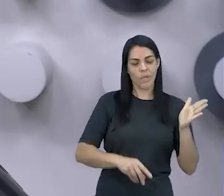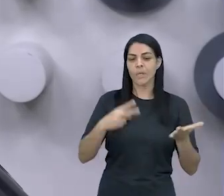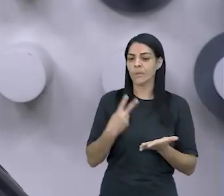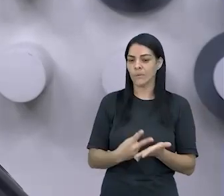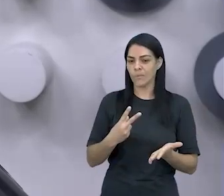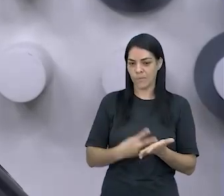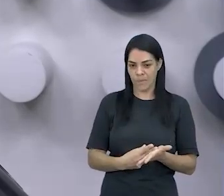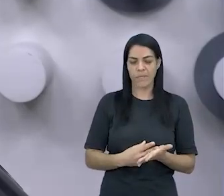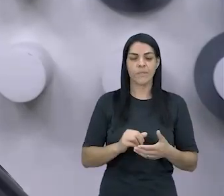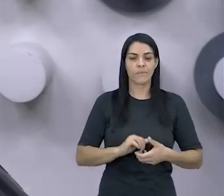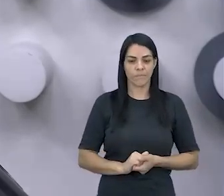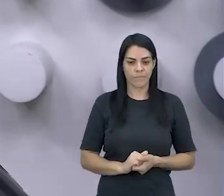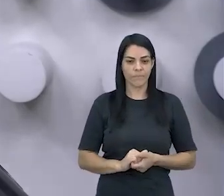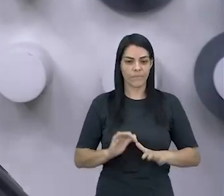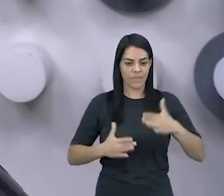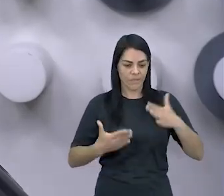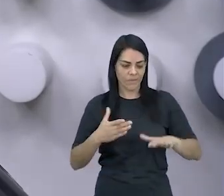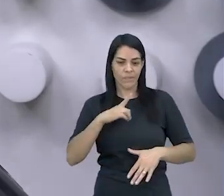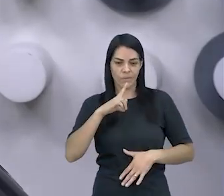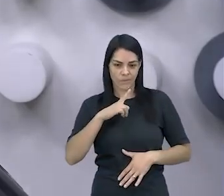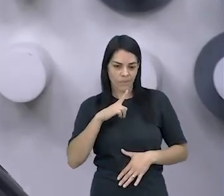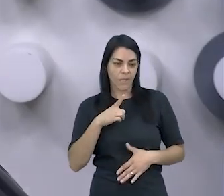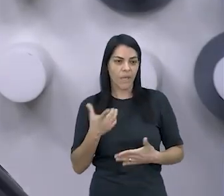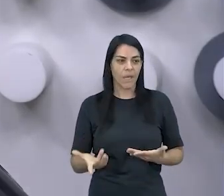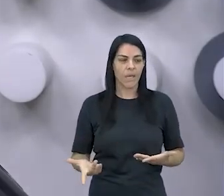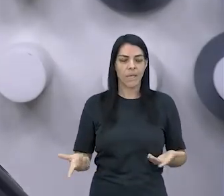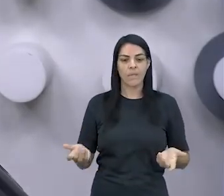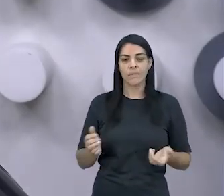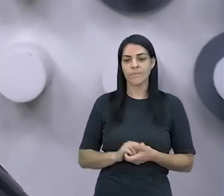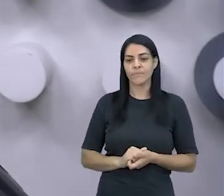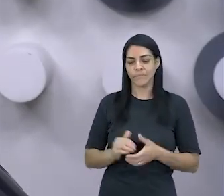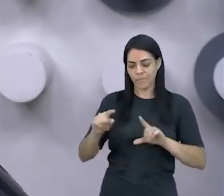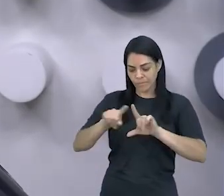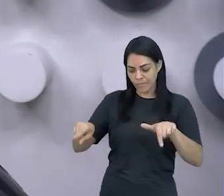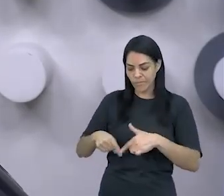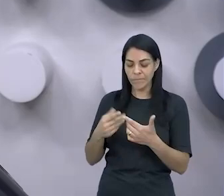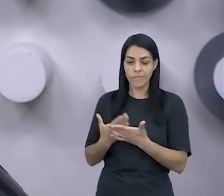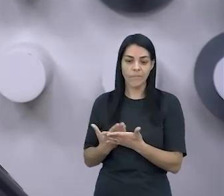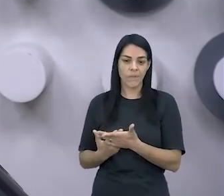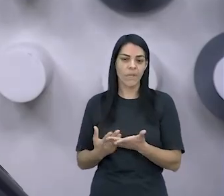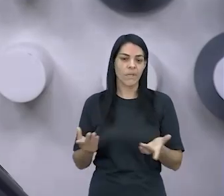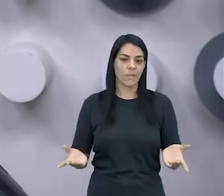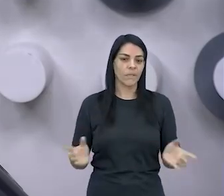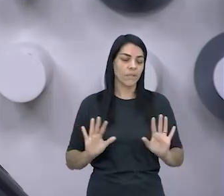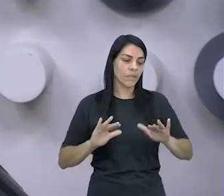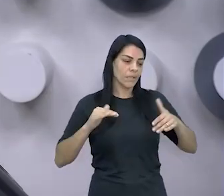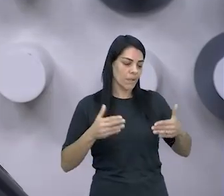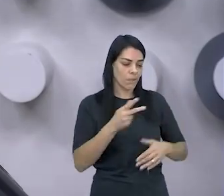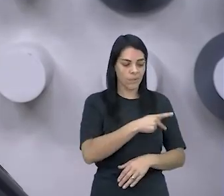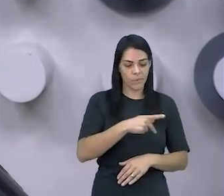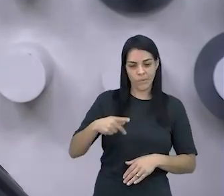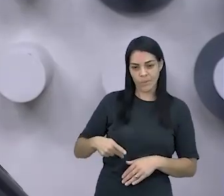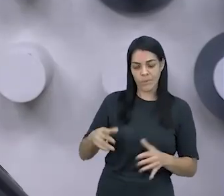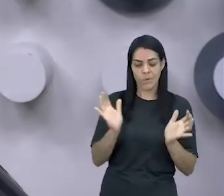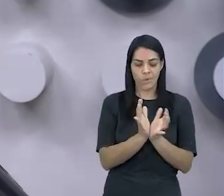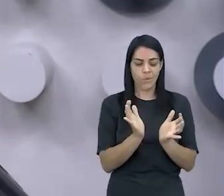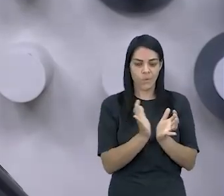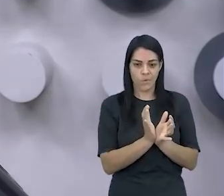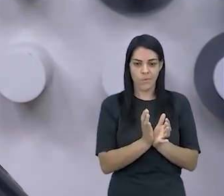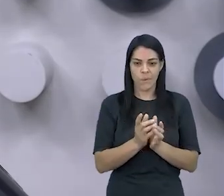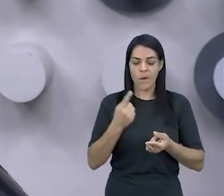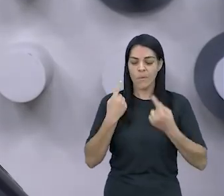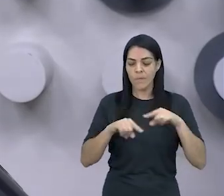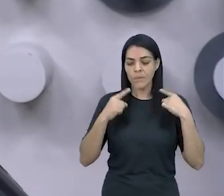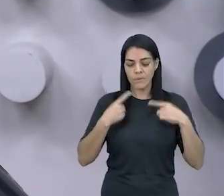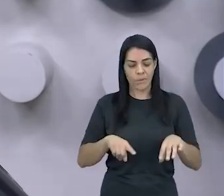às vezes elas não estão adequadas na sala de aula, cabe, por exemplo, então, o grupo de professores